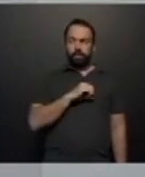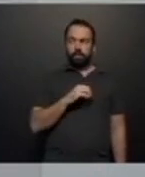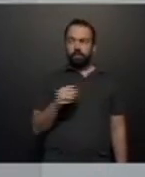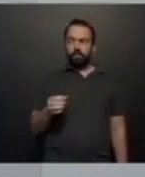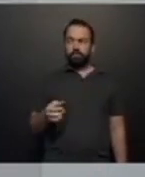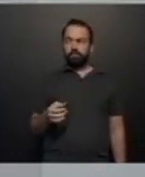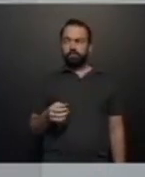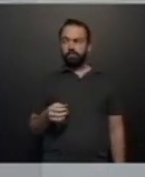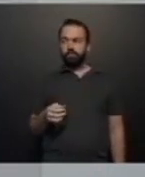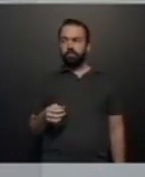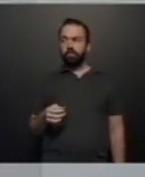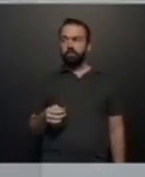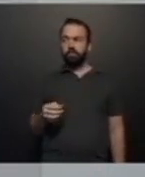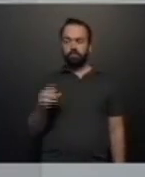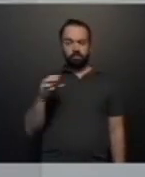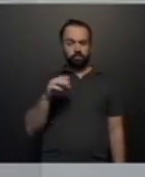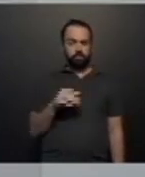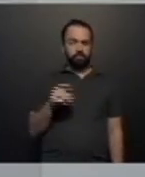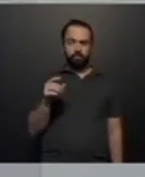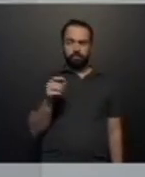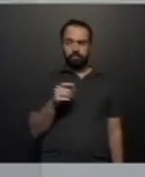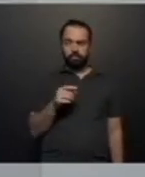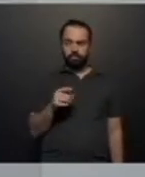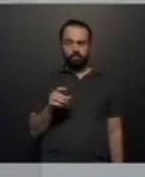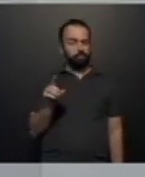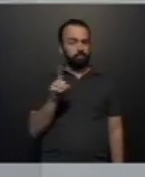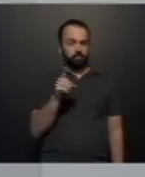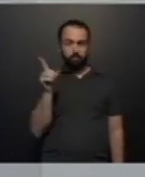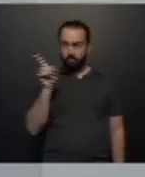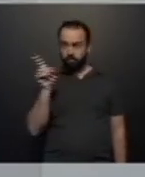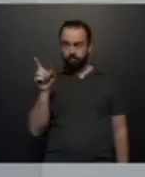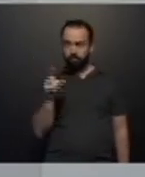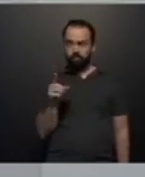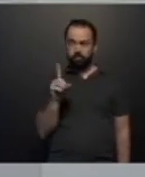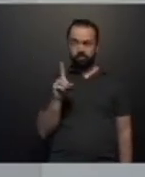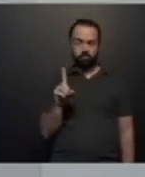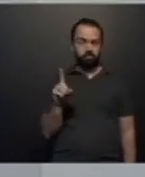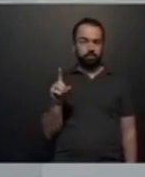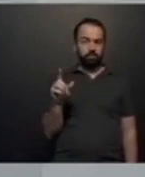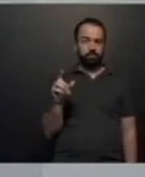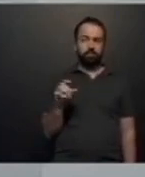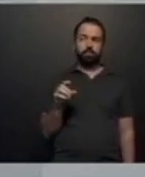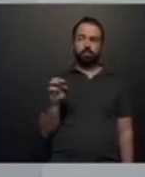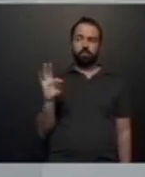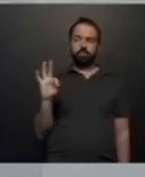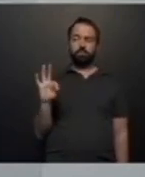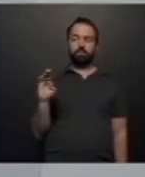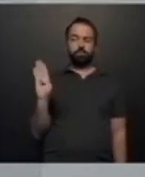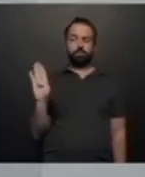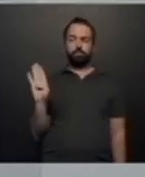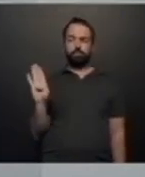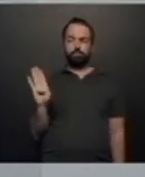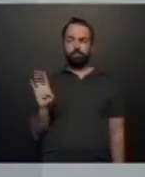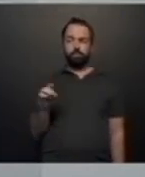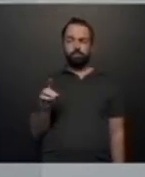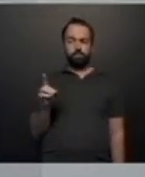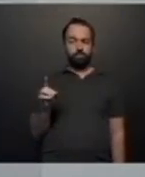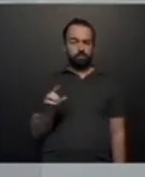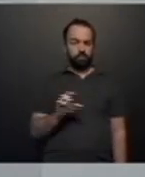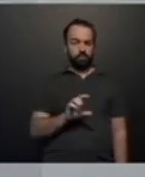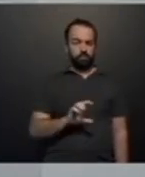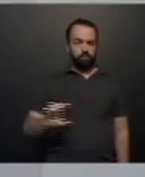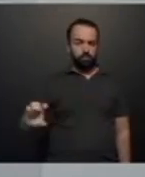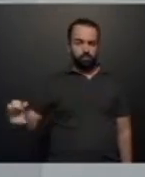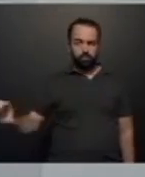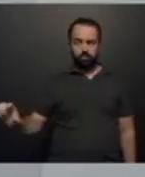em bytes. Observem aqui 1 terabyte. Ele representa 1024 gigabytes,